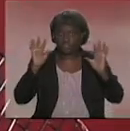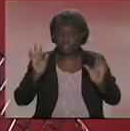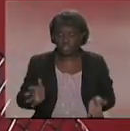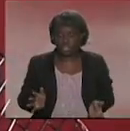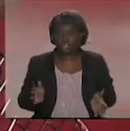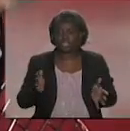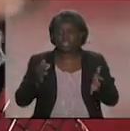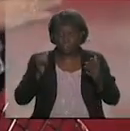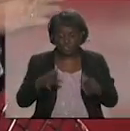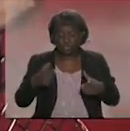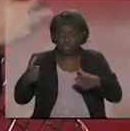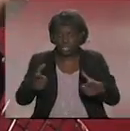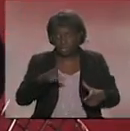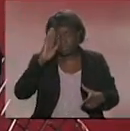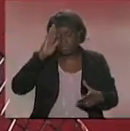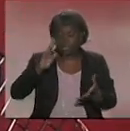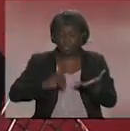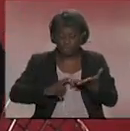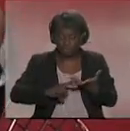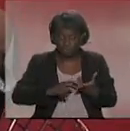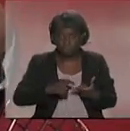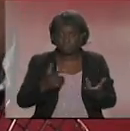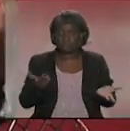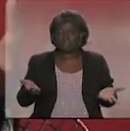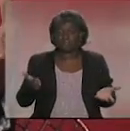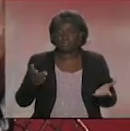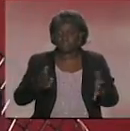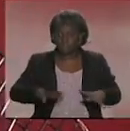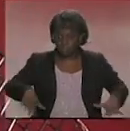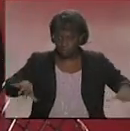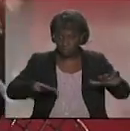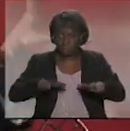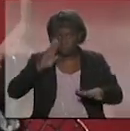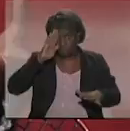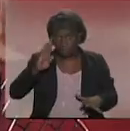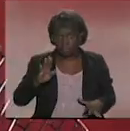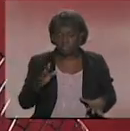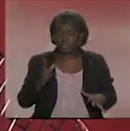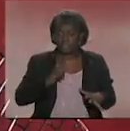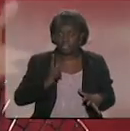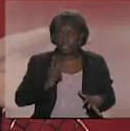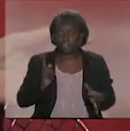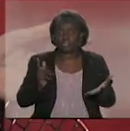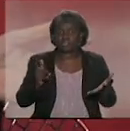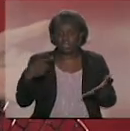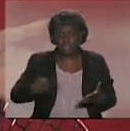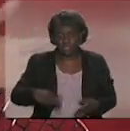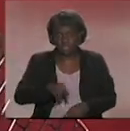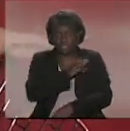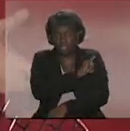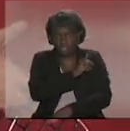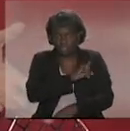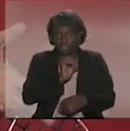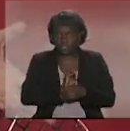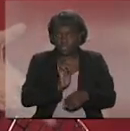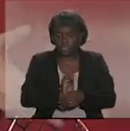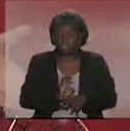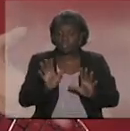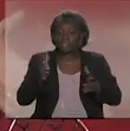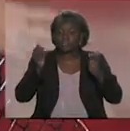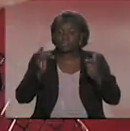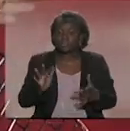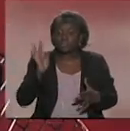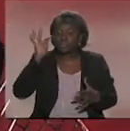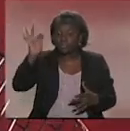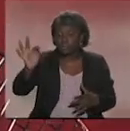falou aqui en passant das principais regiões hoje produtoras da aquicultura que se destacam nesse setor aqui no estado do Rio de